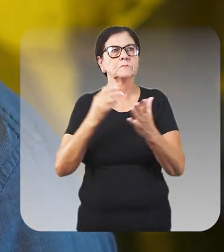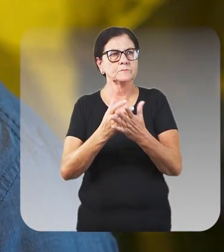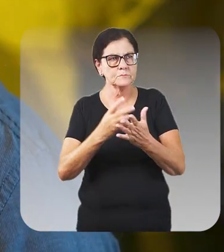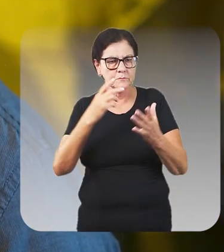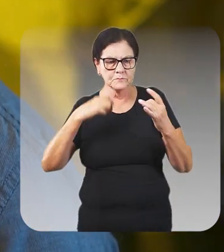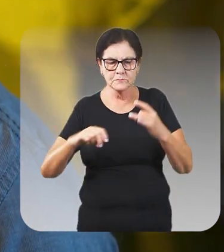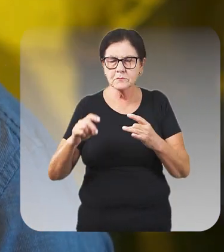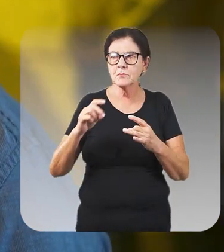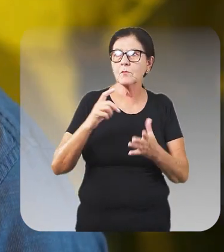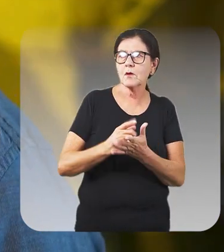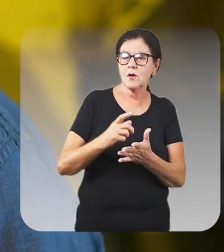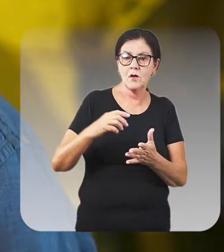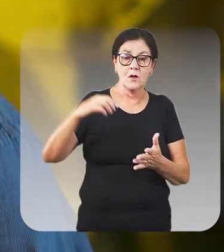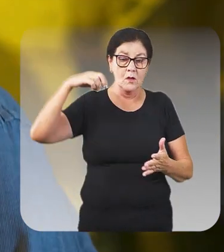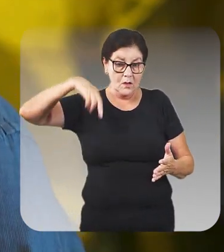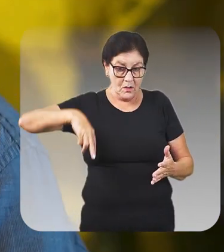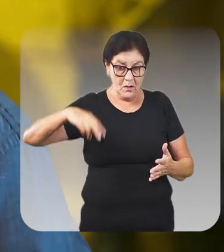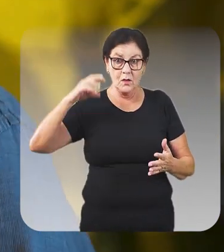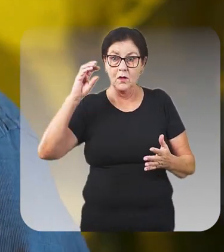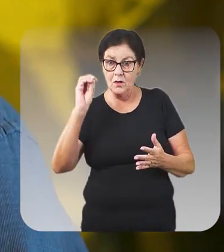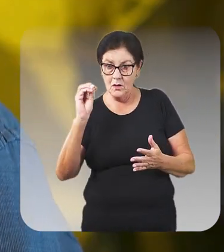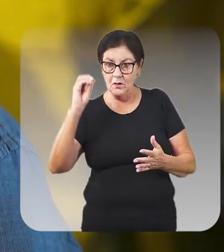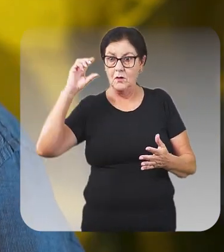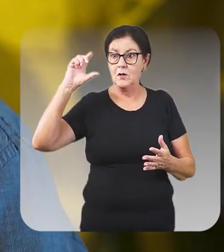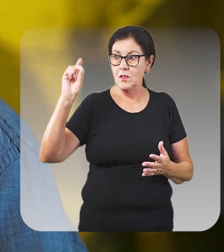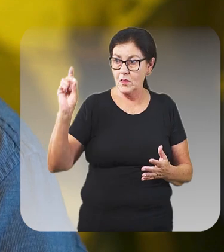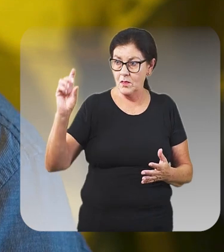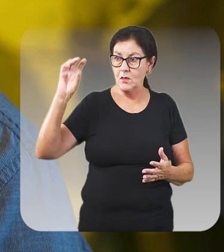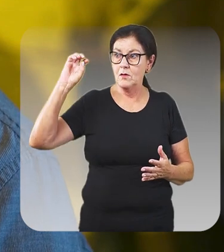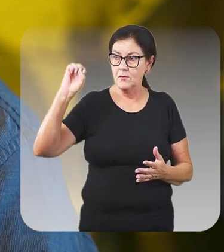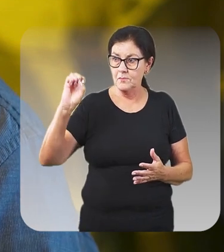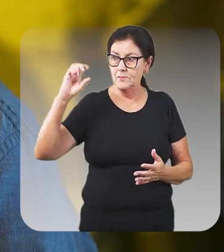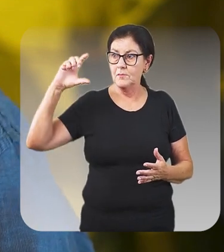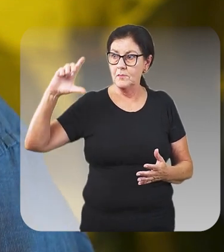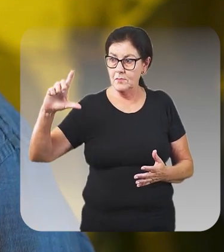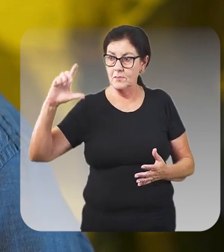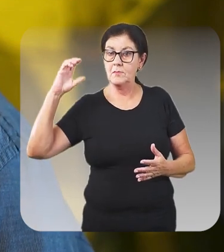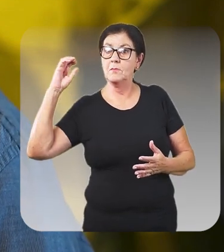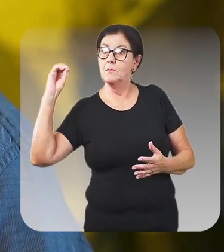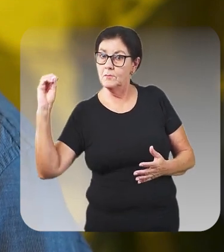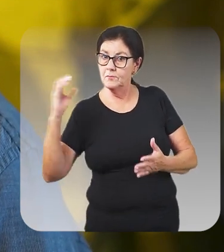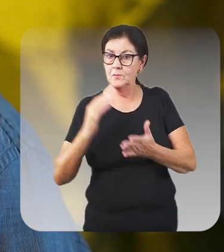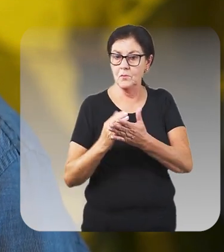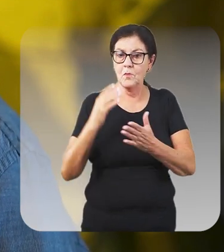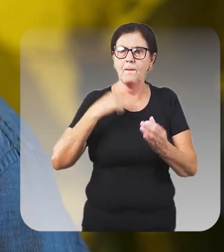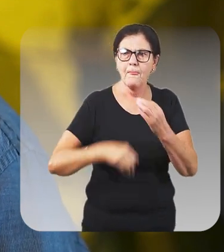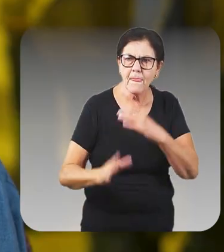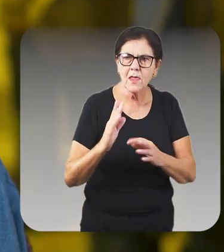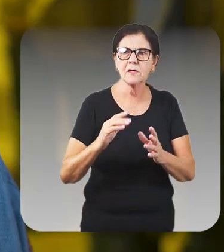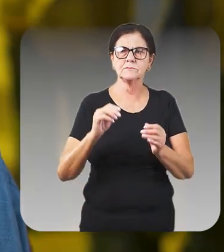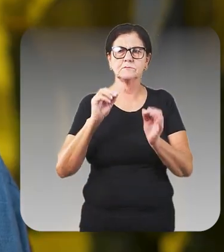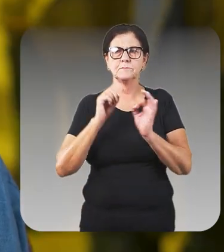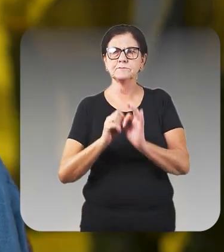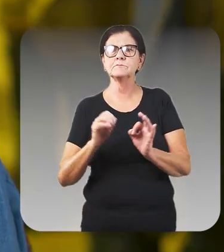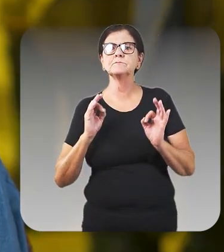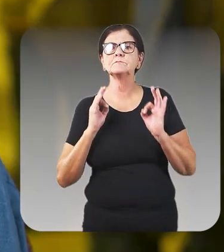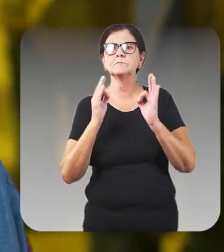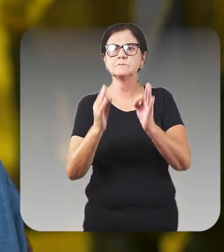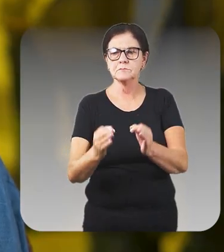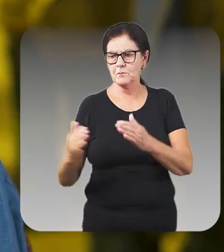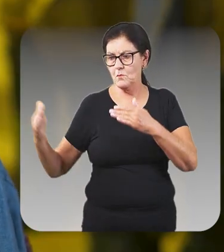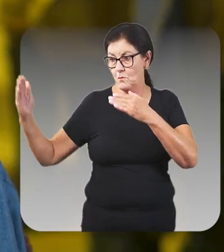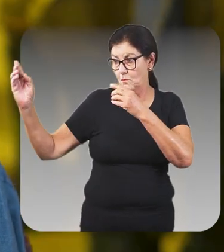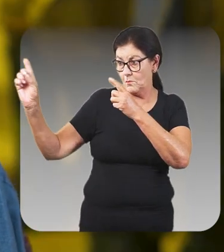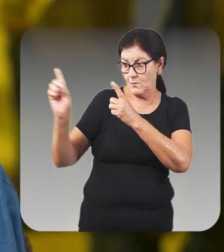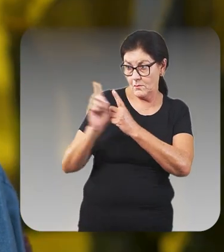intervencionista, de militar intervencionista, que está muito claro na literatura, em parte por conta dessa formação que os